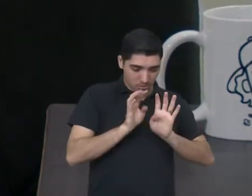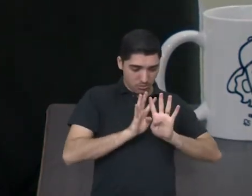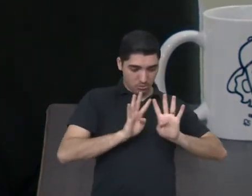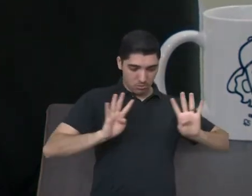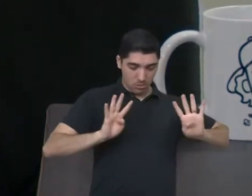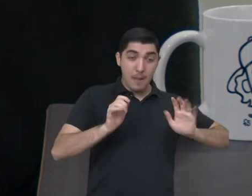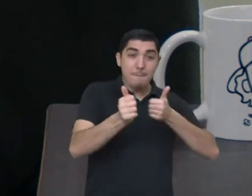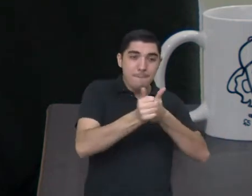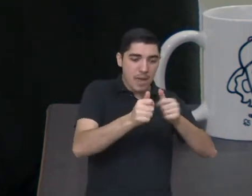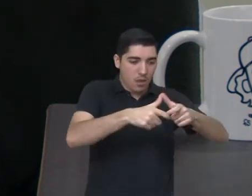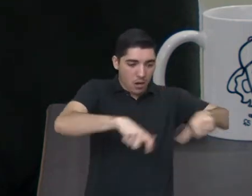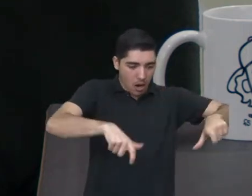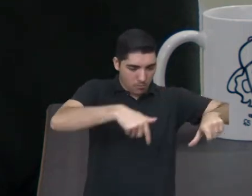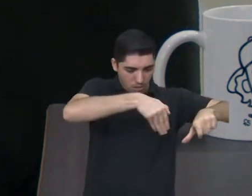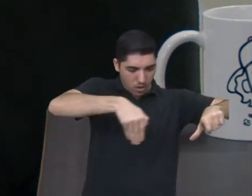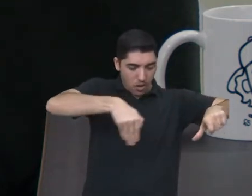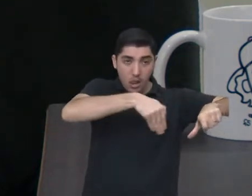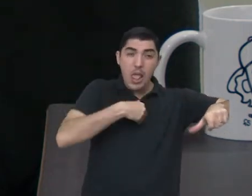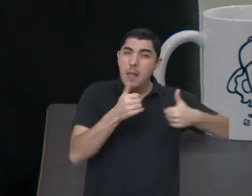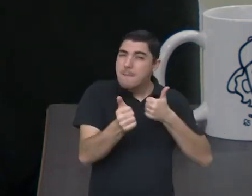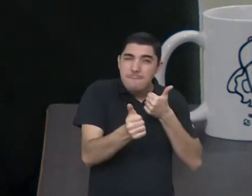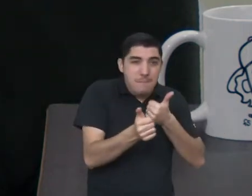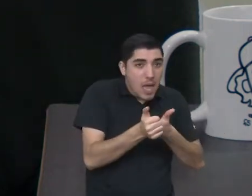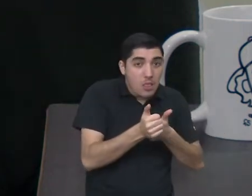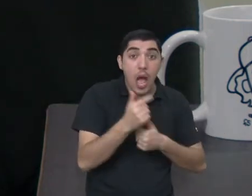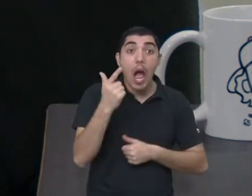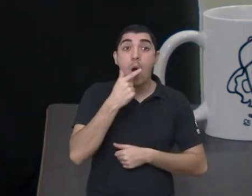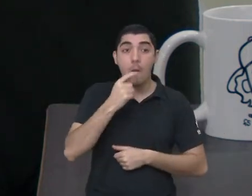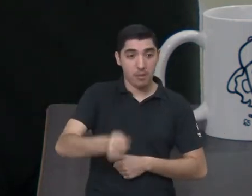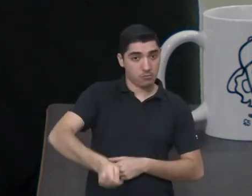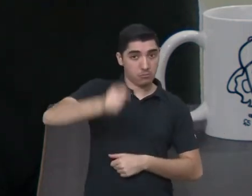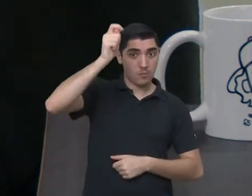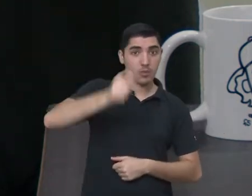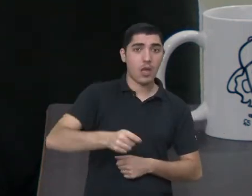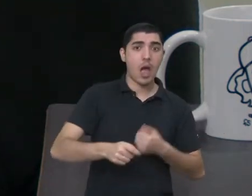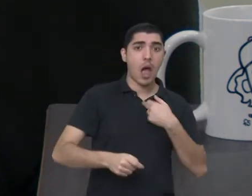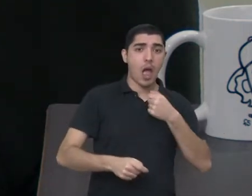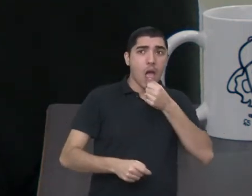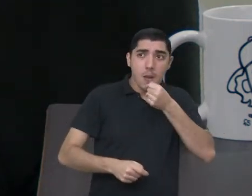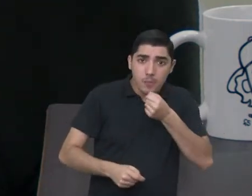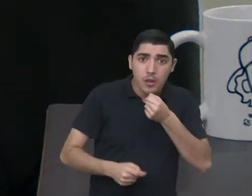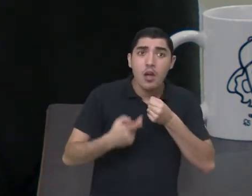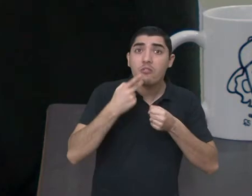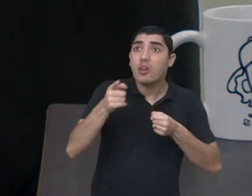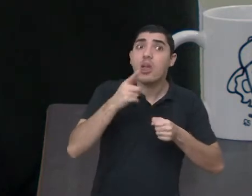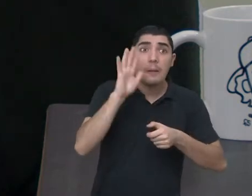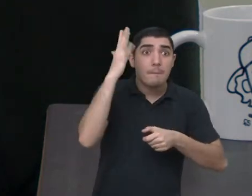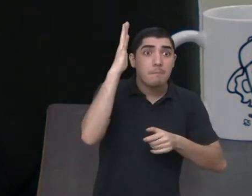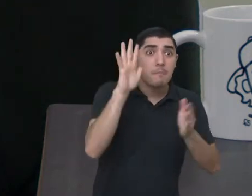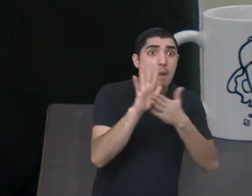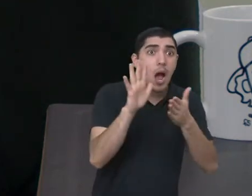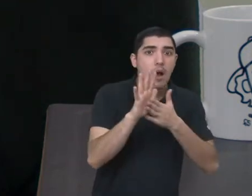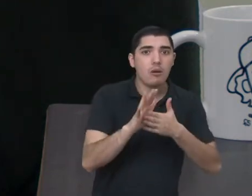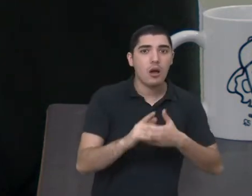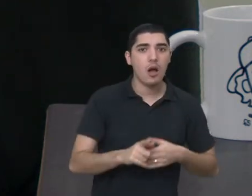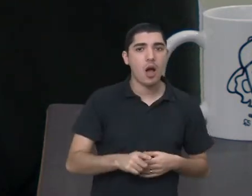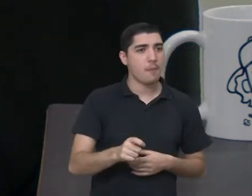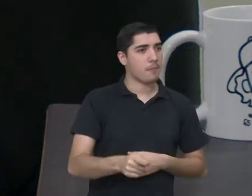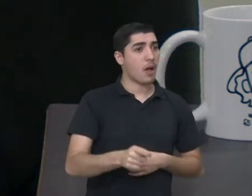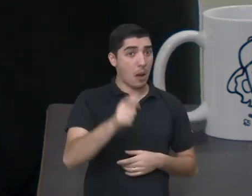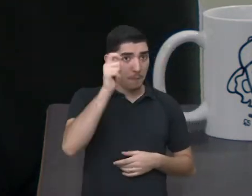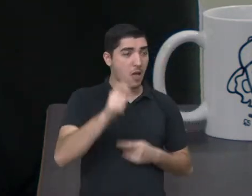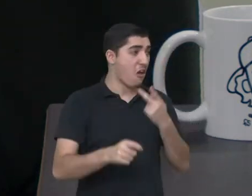mas eu vou te falar, você está falando que não era tão imparcial, na verdade você não era nada imparcial, né? Quero que você me conte a história do foi com a mão, que